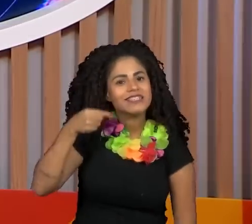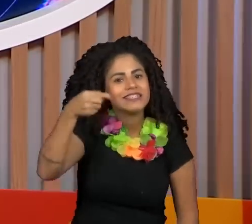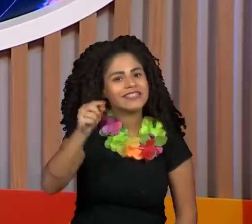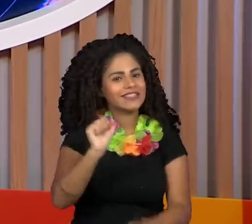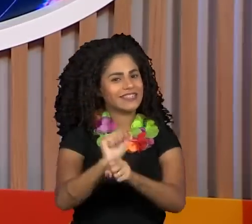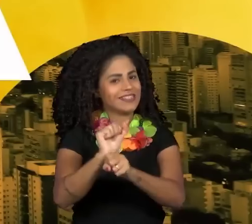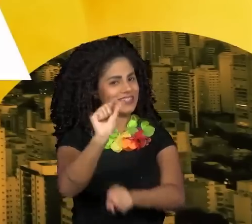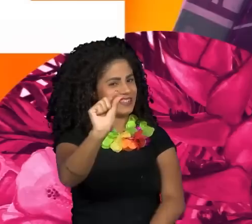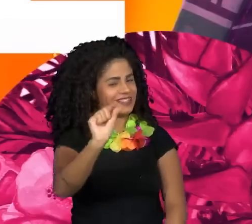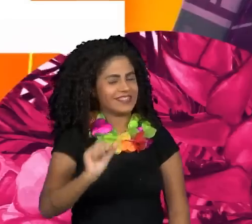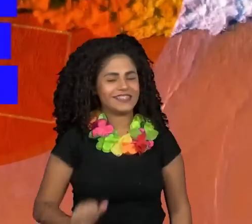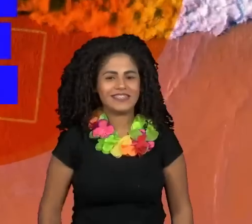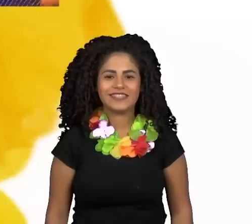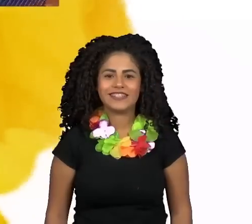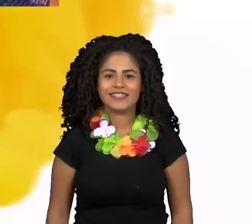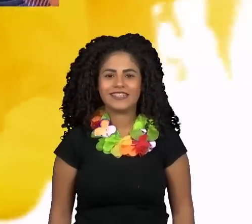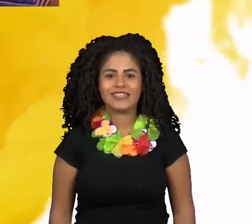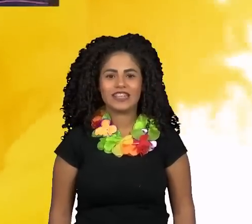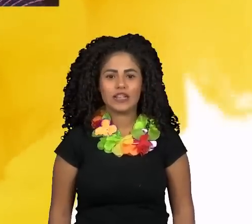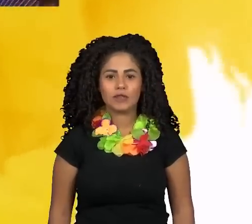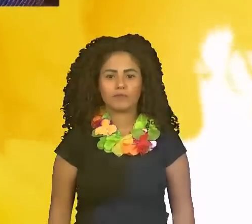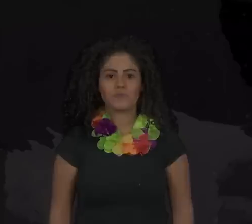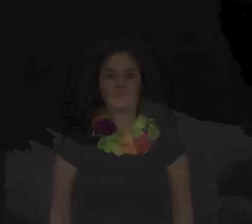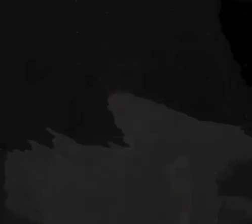sai daí.